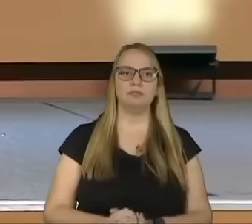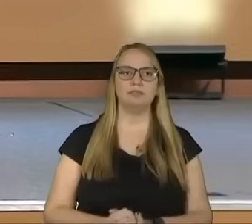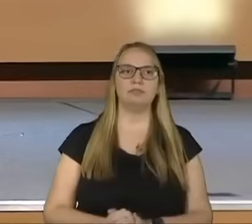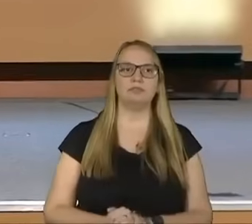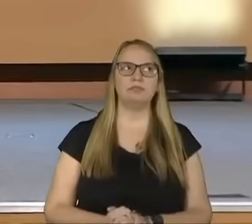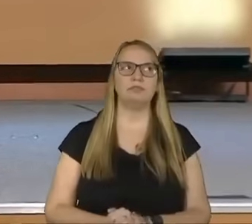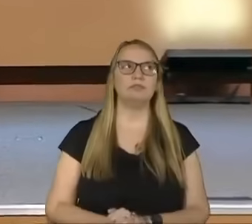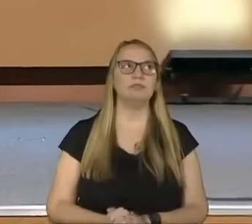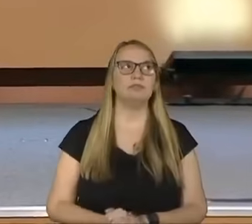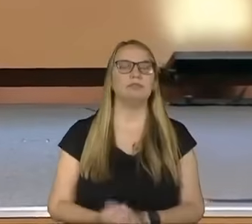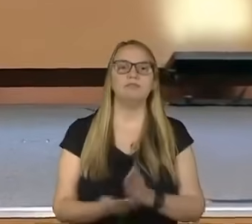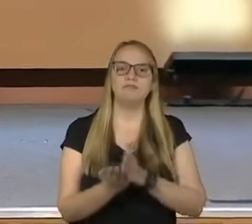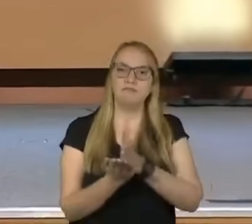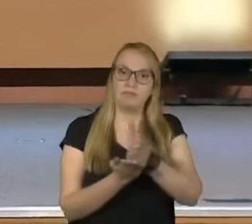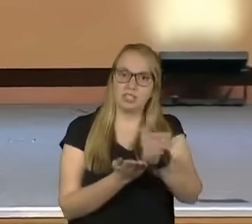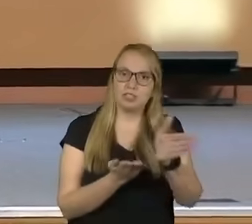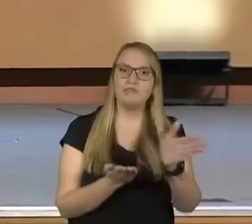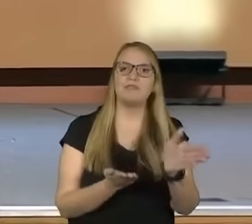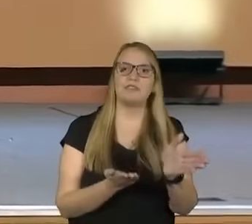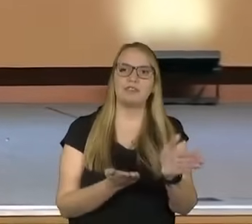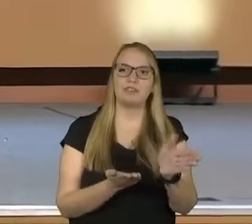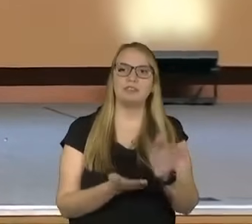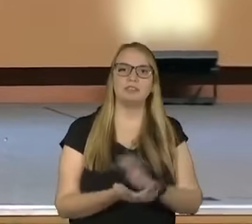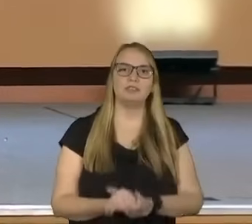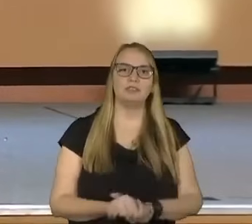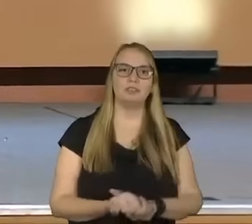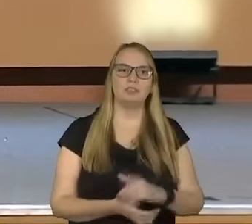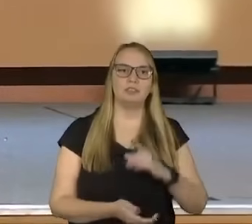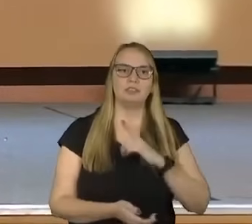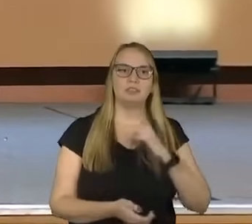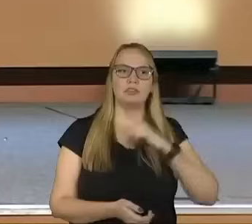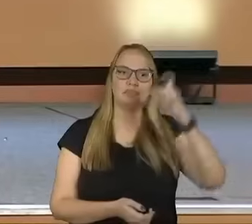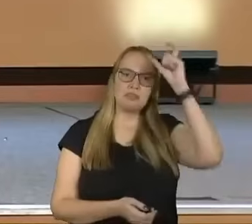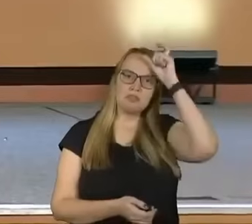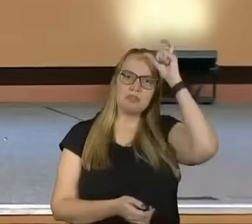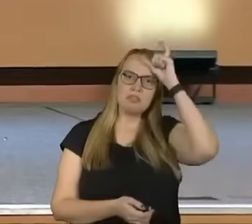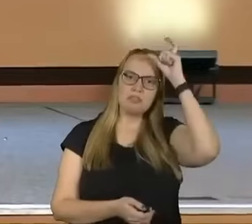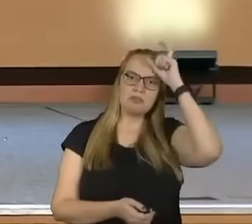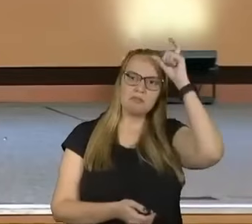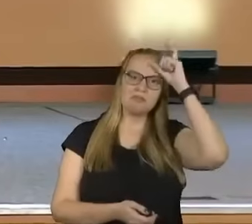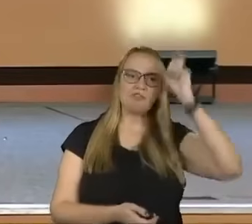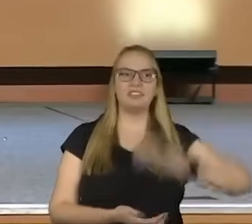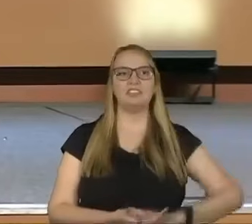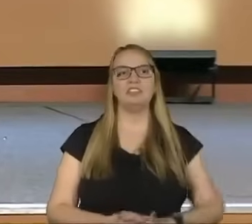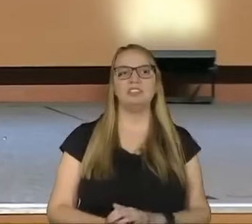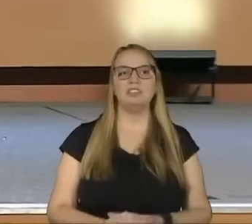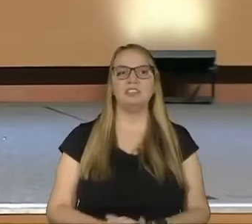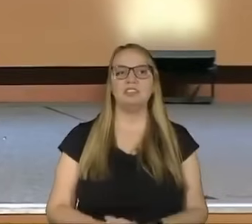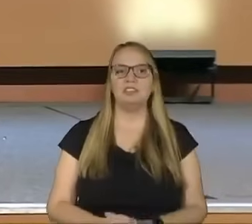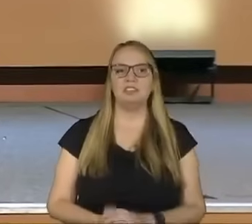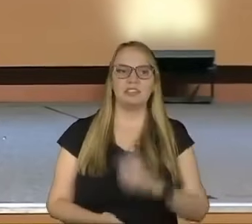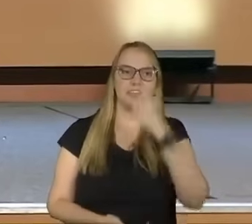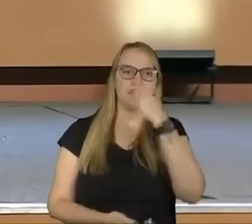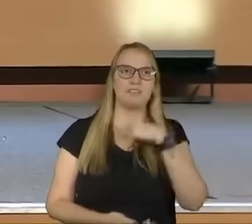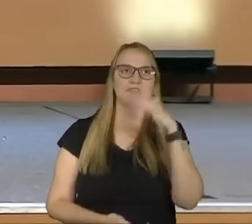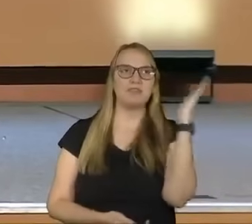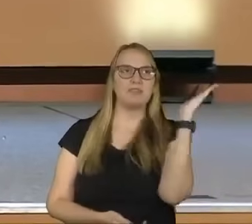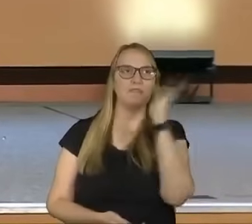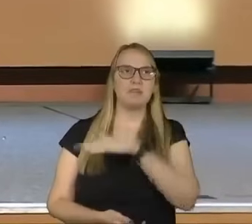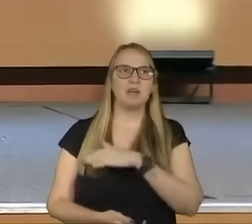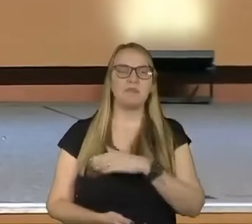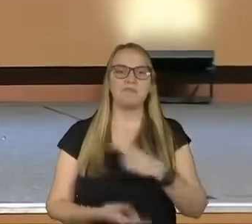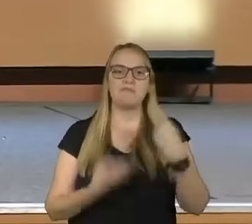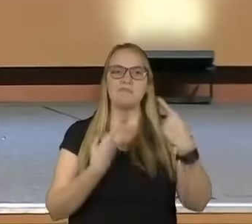desviado desviado endemoniado mau caráter perseguindo